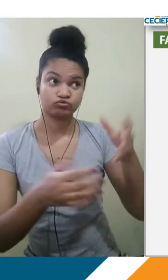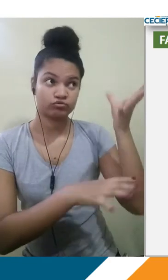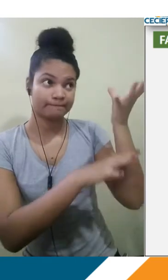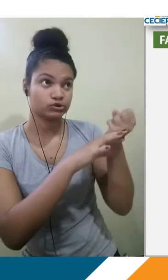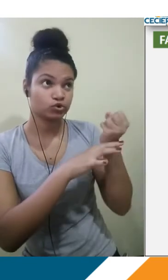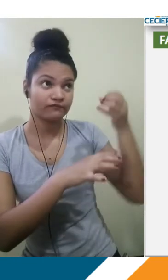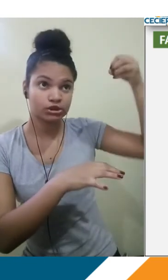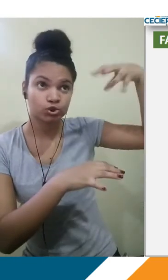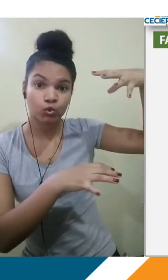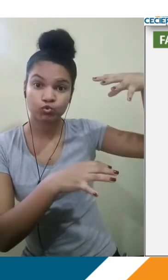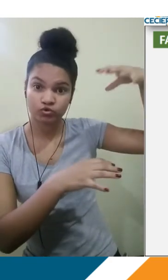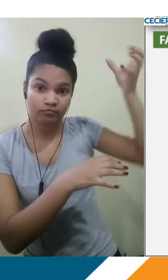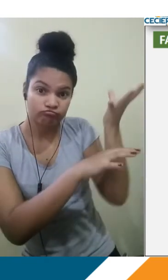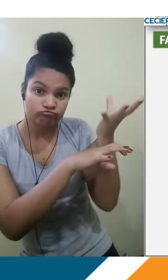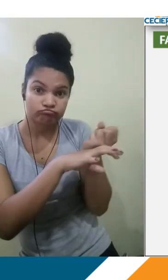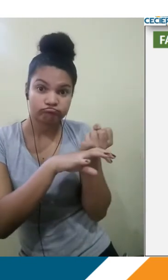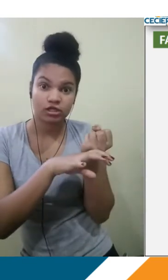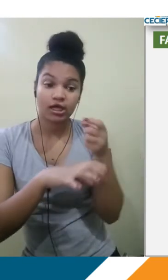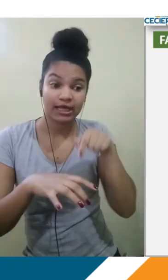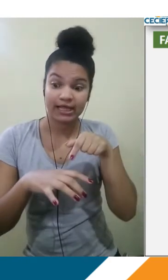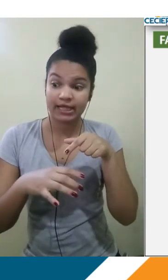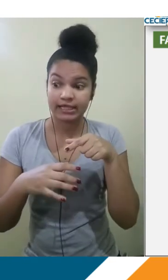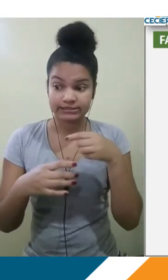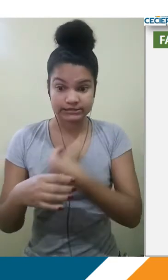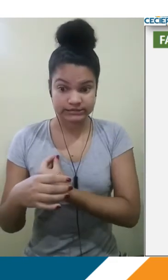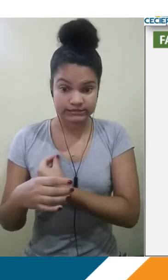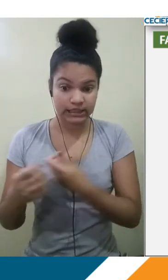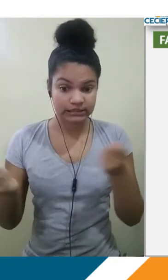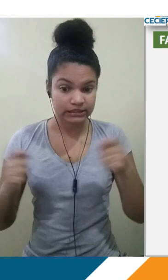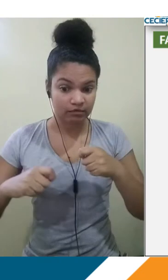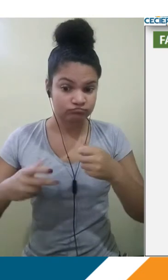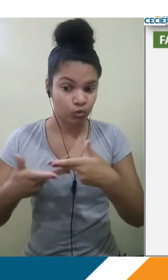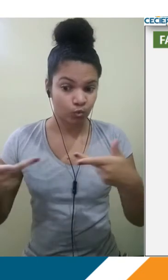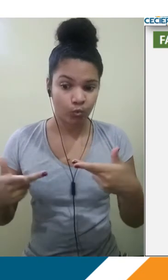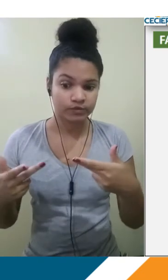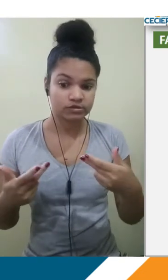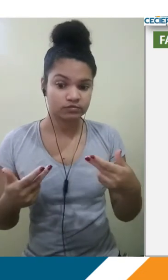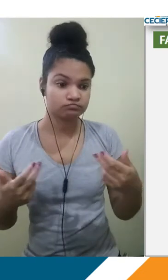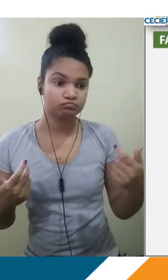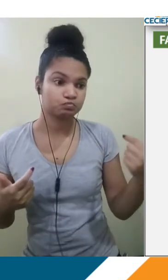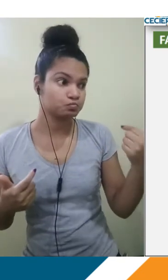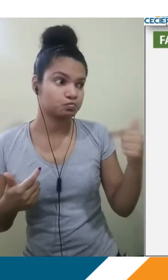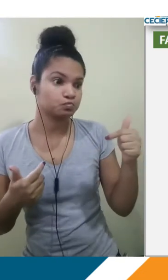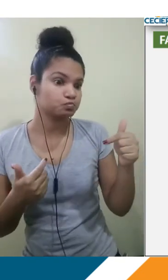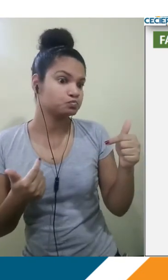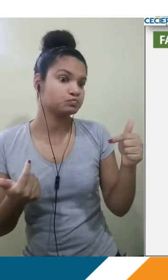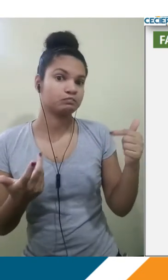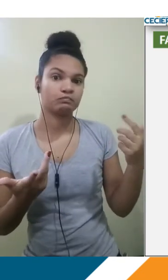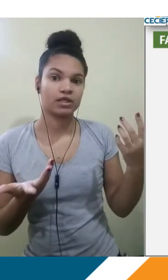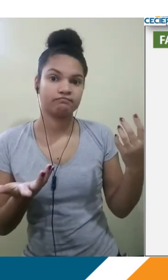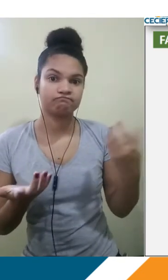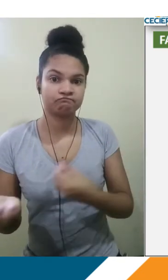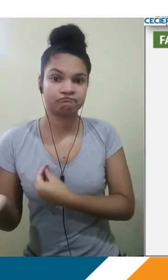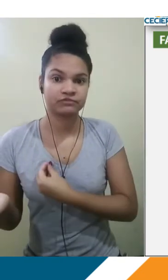fotossíntese, esses seres são capazes de, a partir de matéria inorgânica, como CO2 e